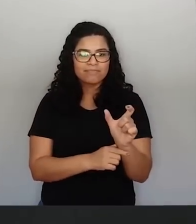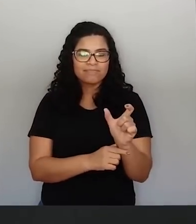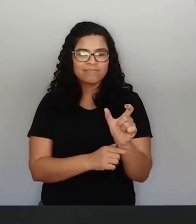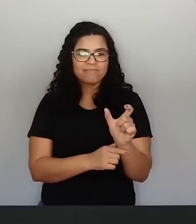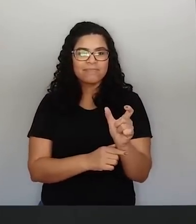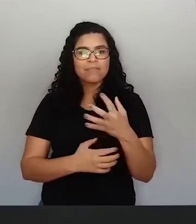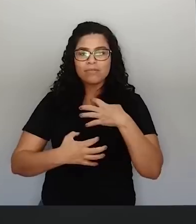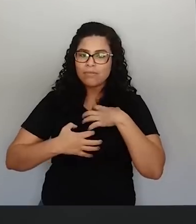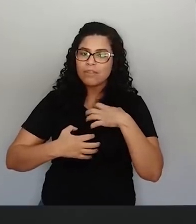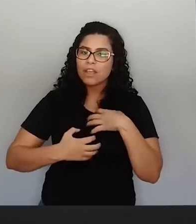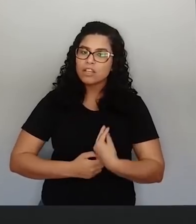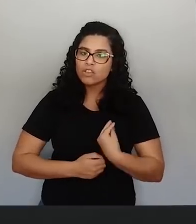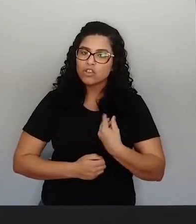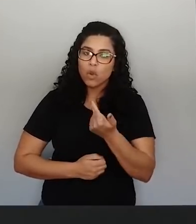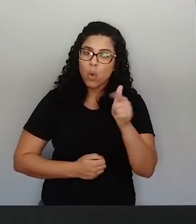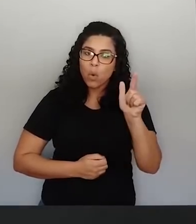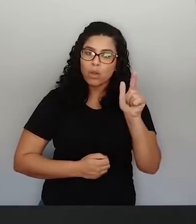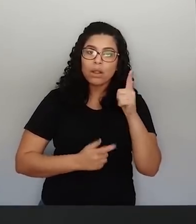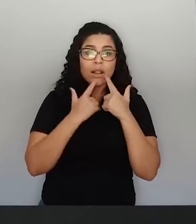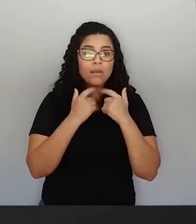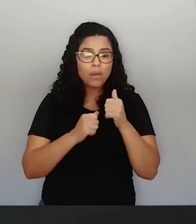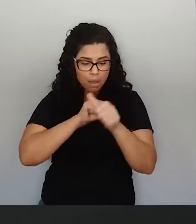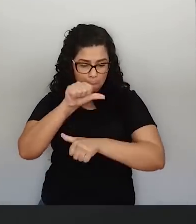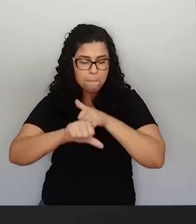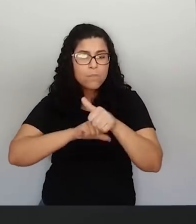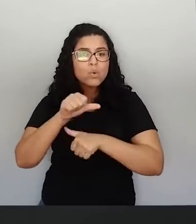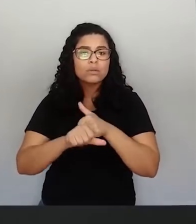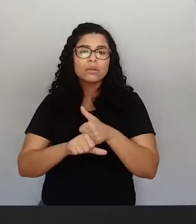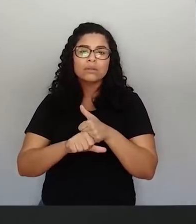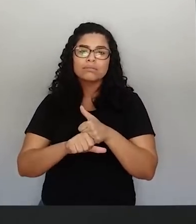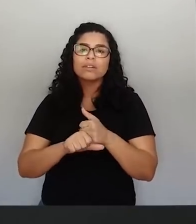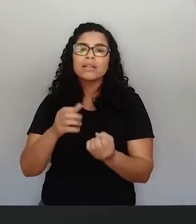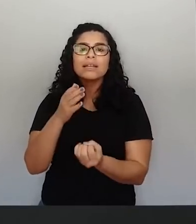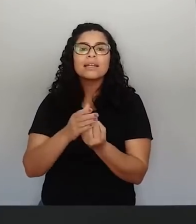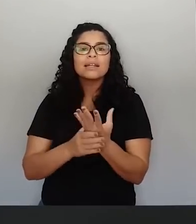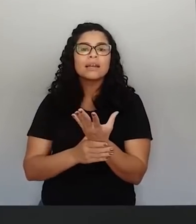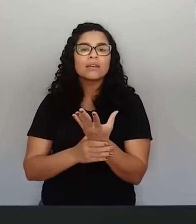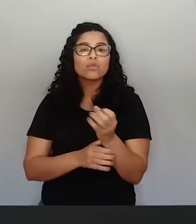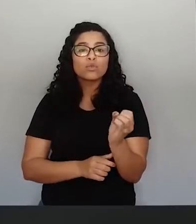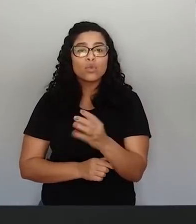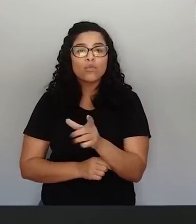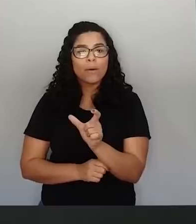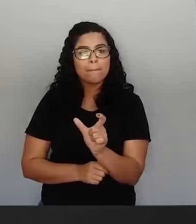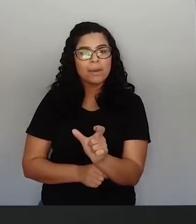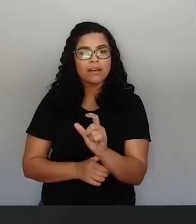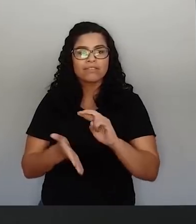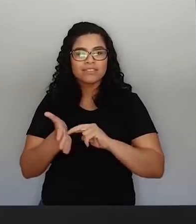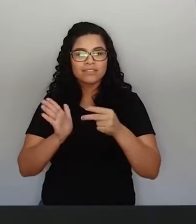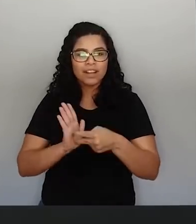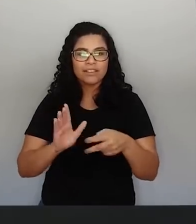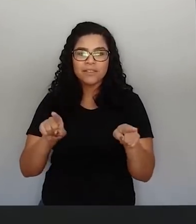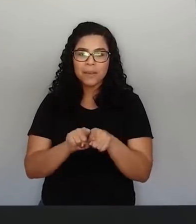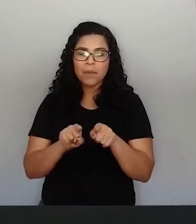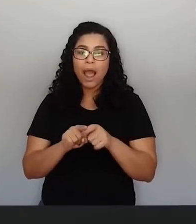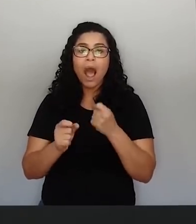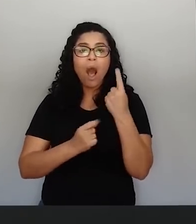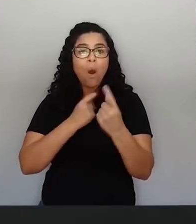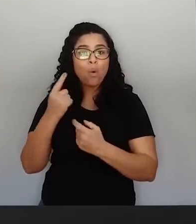que é um pronome de tratamento que a gente usa para grandes autoridades, por exemplo, como o presidente da República. Vossa Excelência, aqui nesse caso,